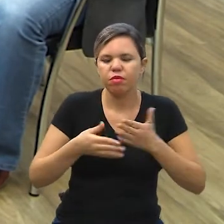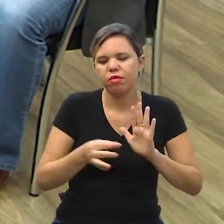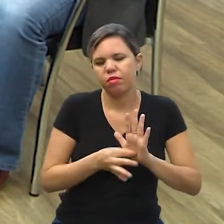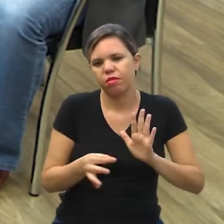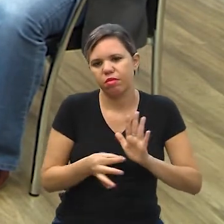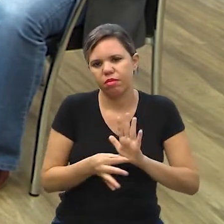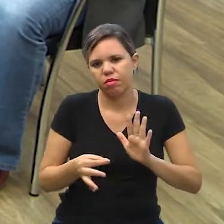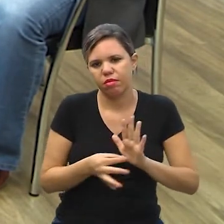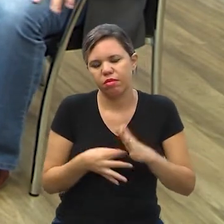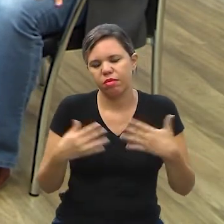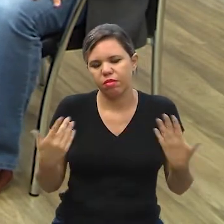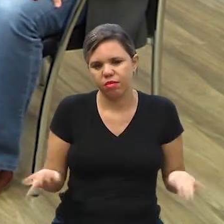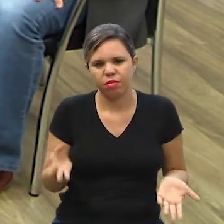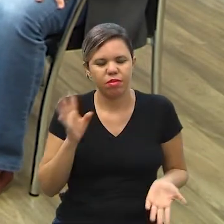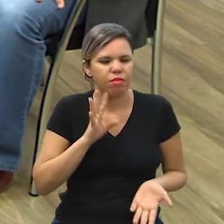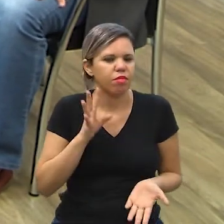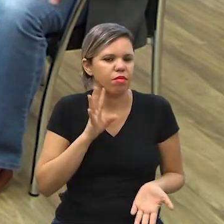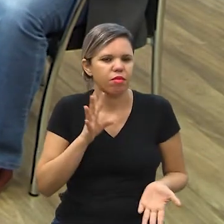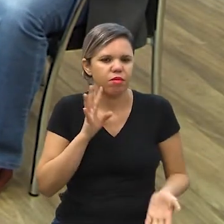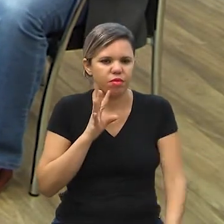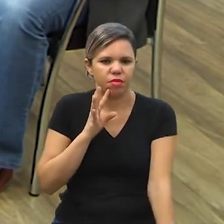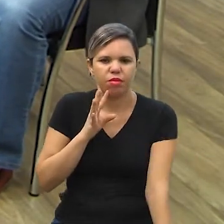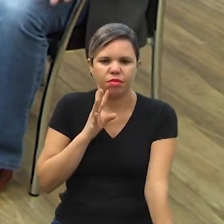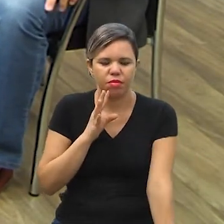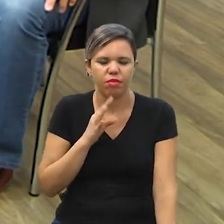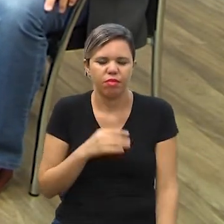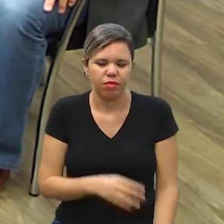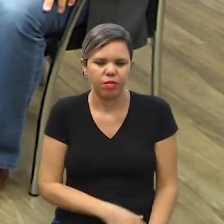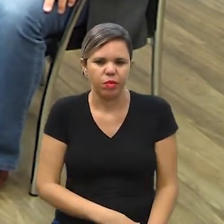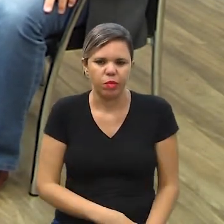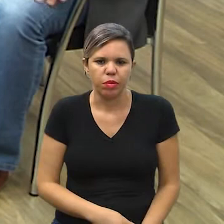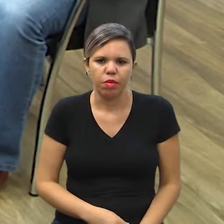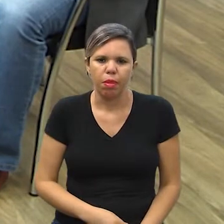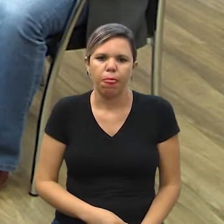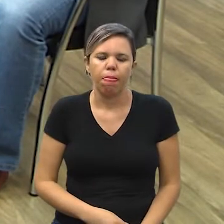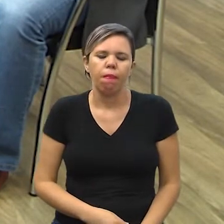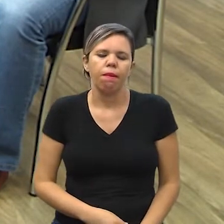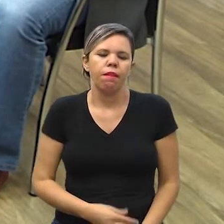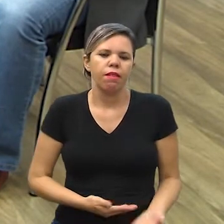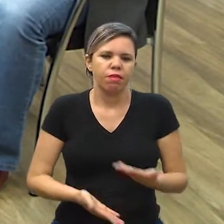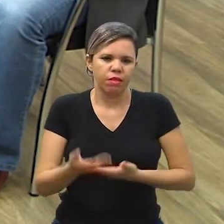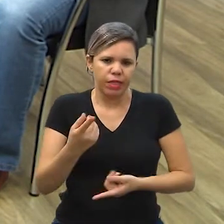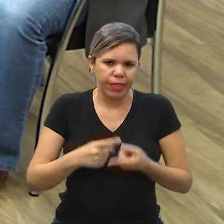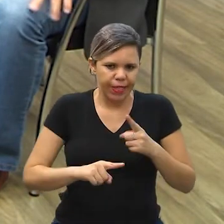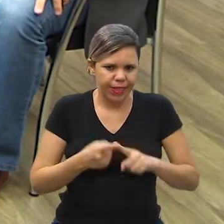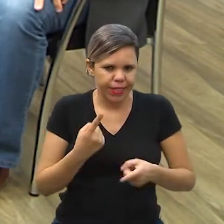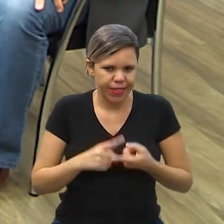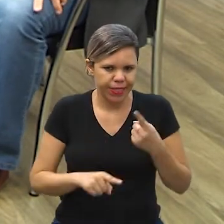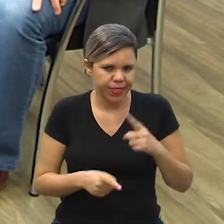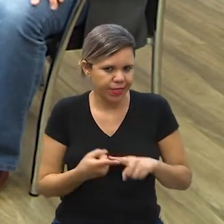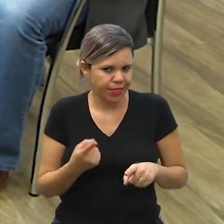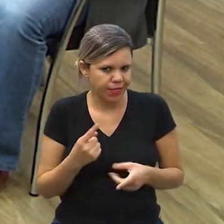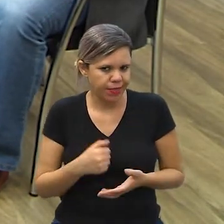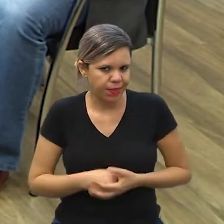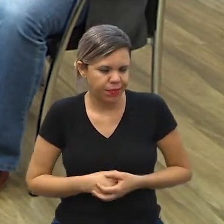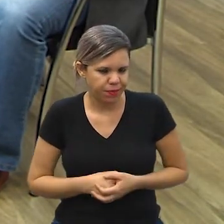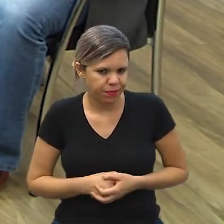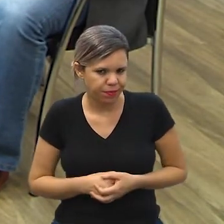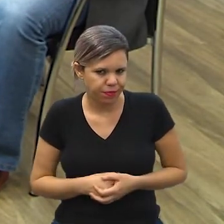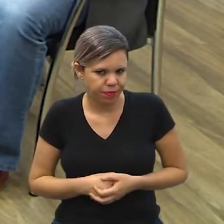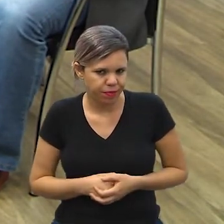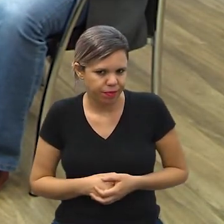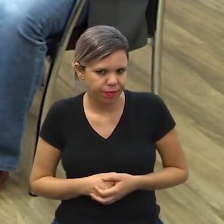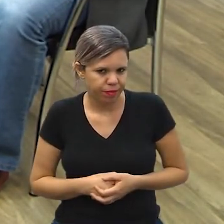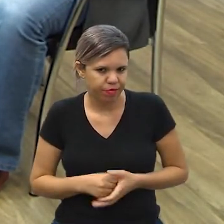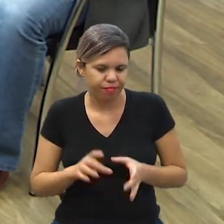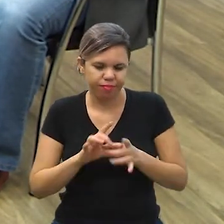compartilha se as opiniões e ficam visivelmente isso foi e se trata e da